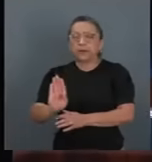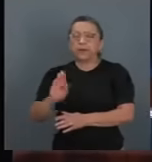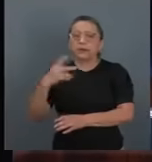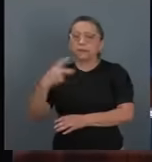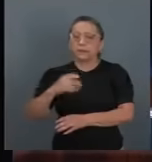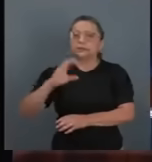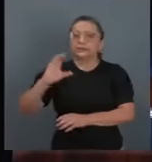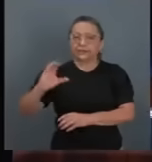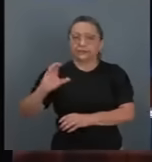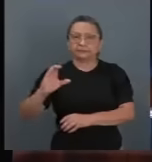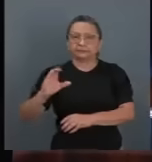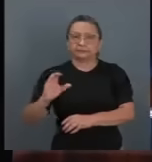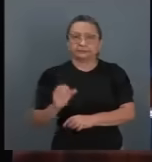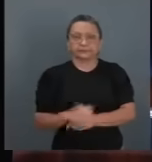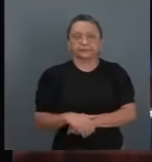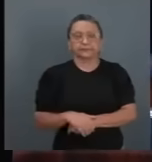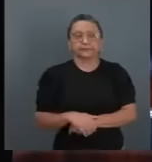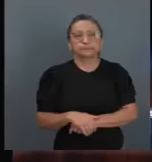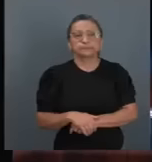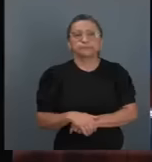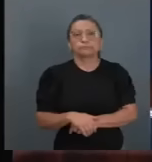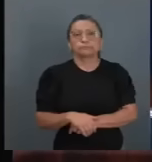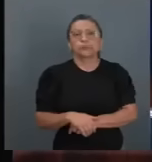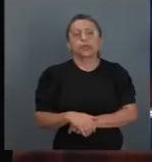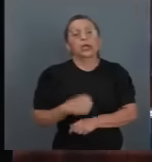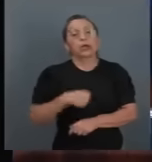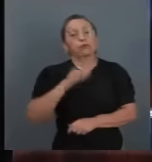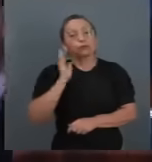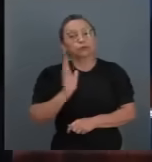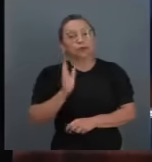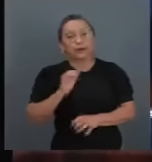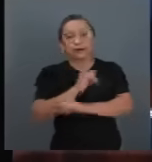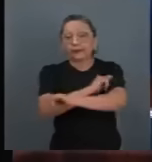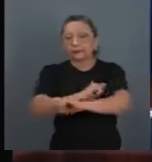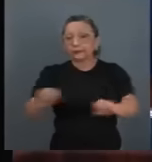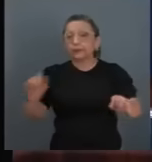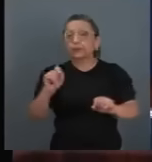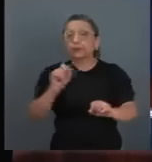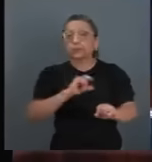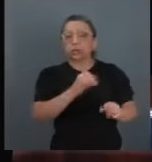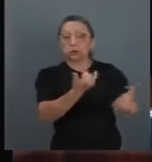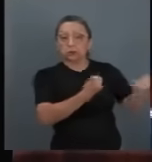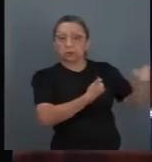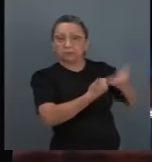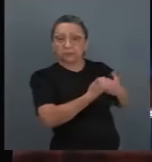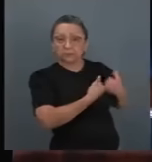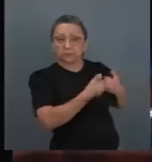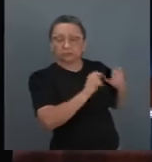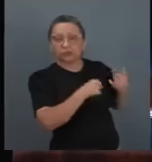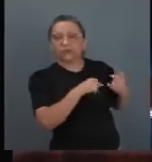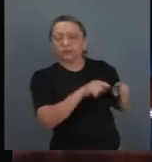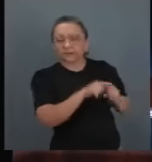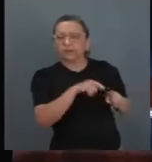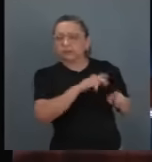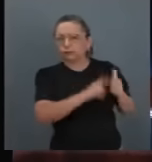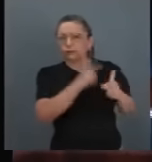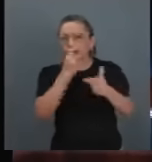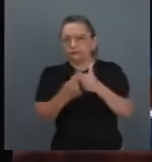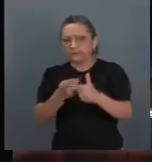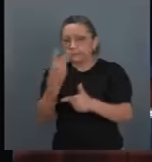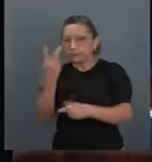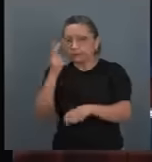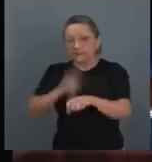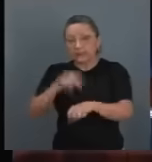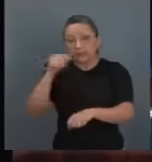prestação continuada BPC, que já anunciei que, pela informação que recebi, e já falei na tribuna 2 vezes,